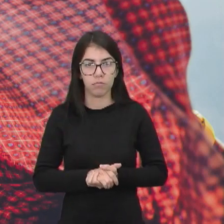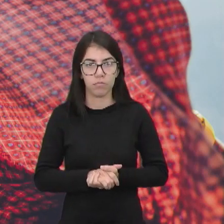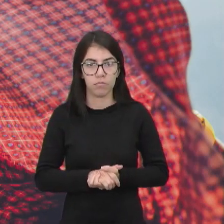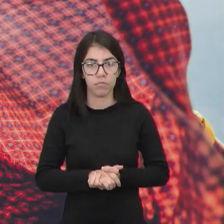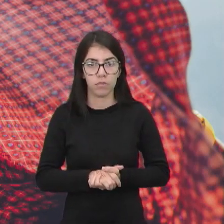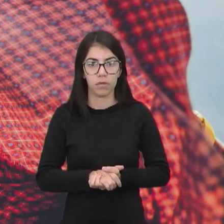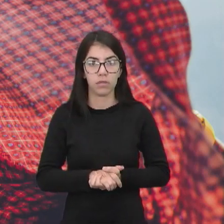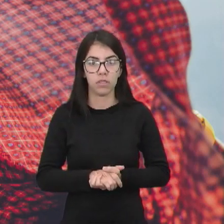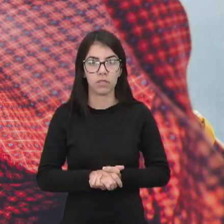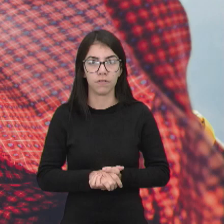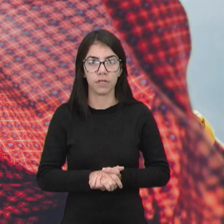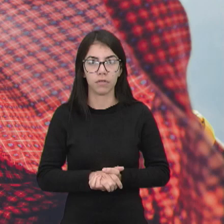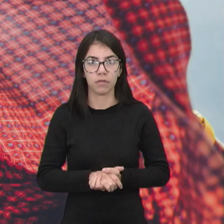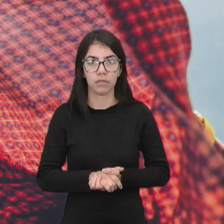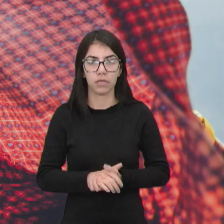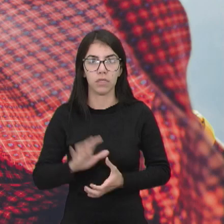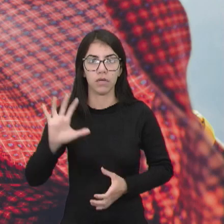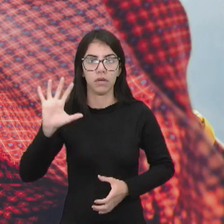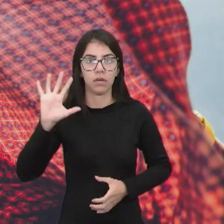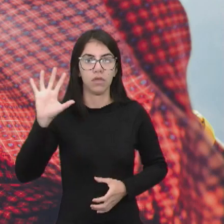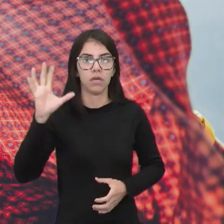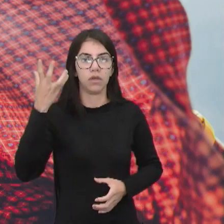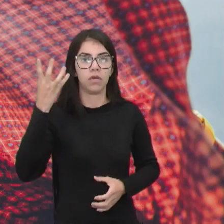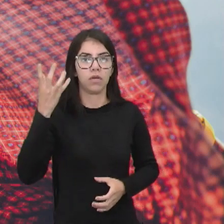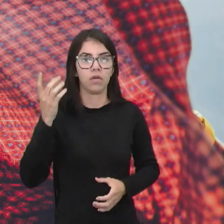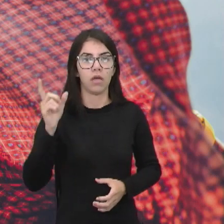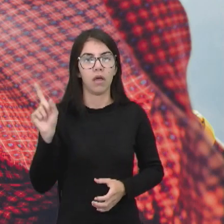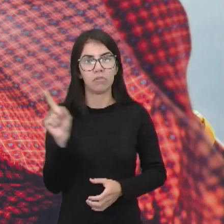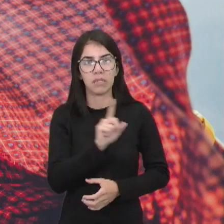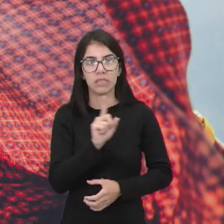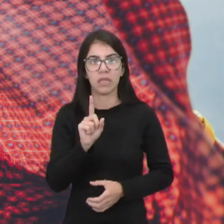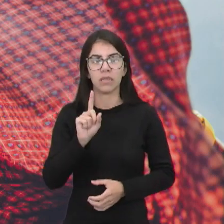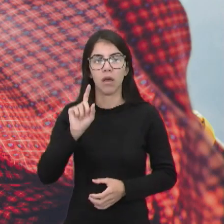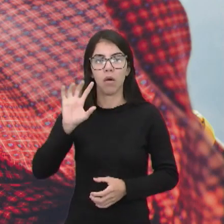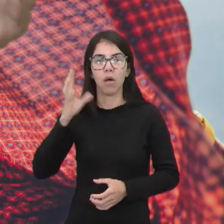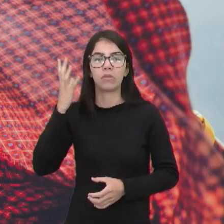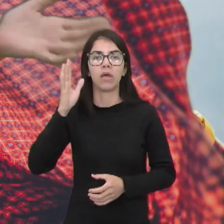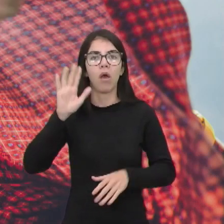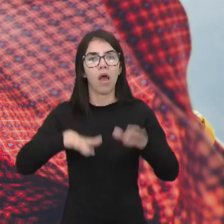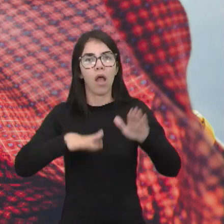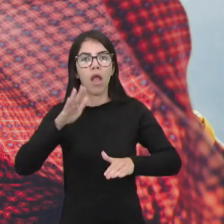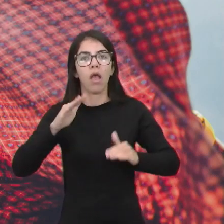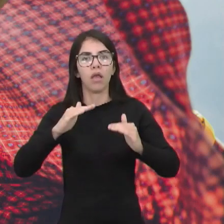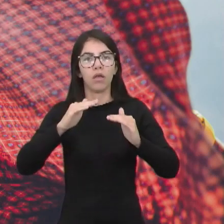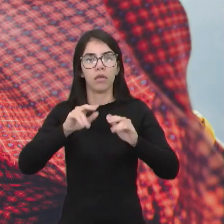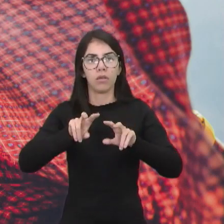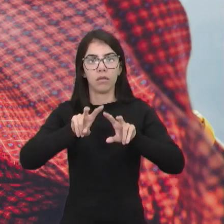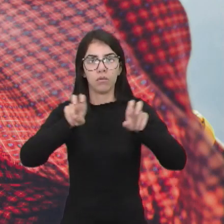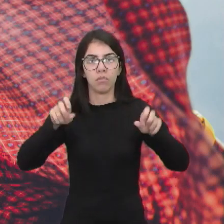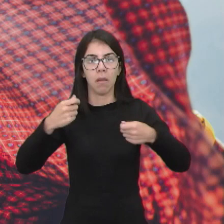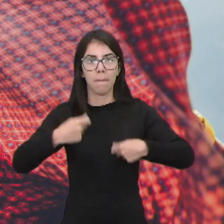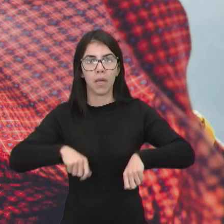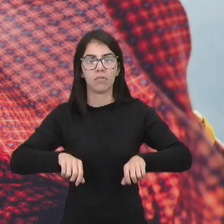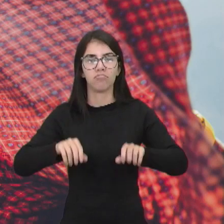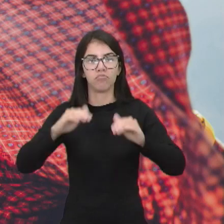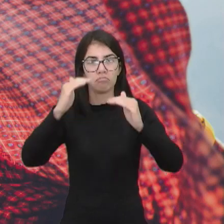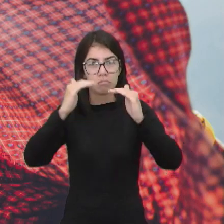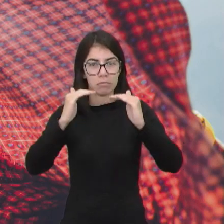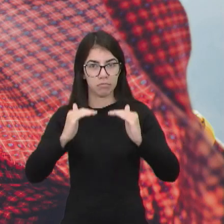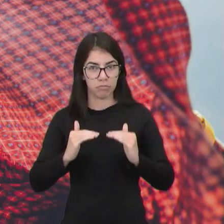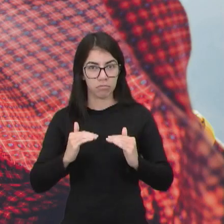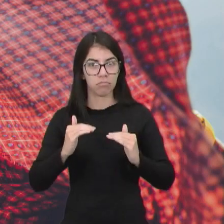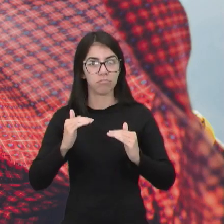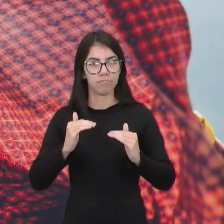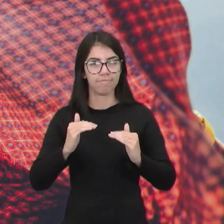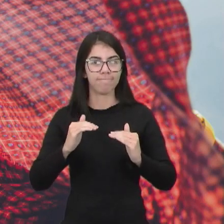não deveriam existir, né? E deveriam ser no mínimo aí minimizadas cada vez mais até o momento que a gente não tivesse ou